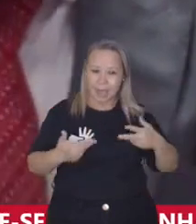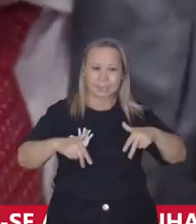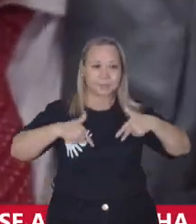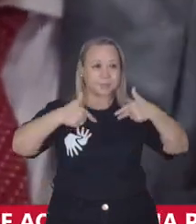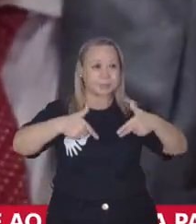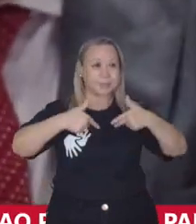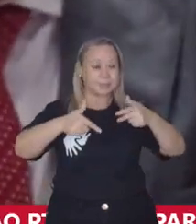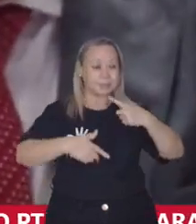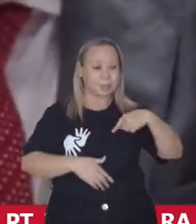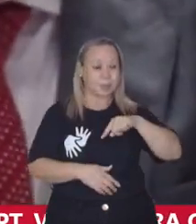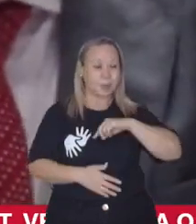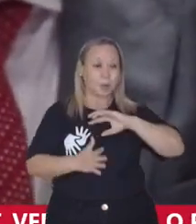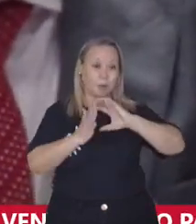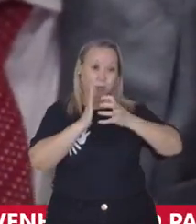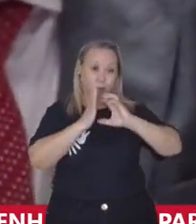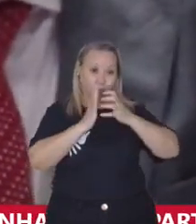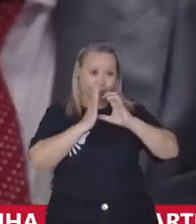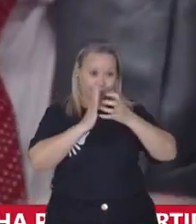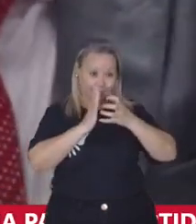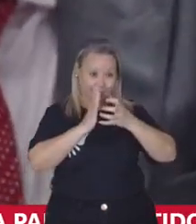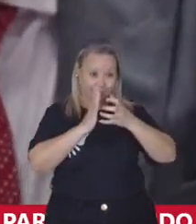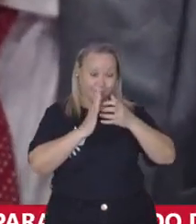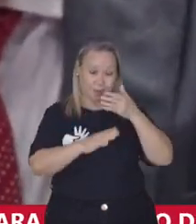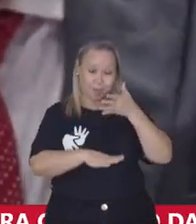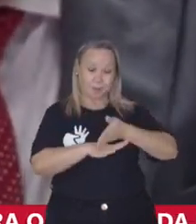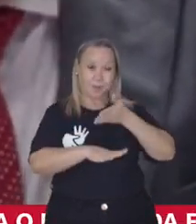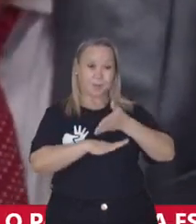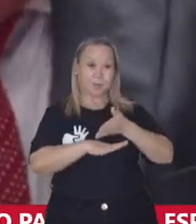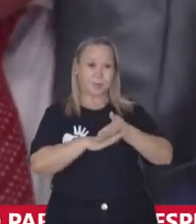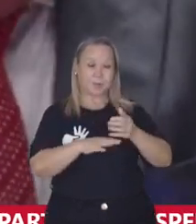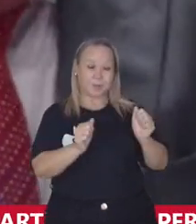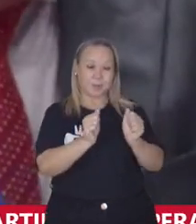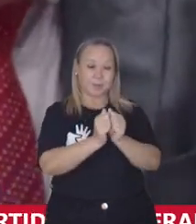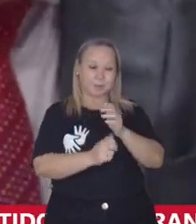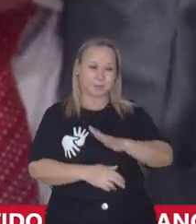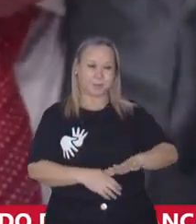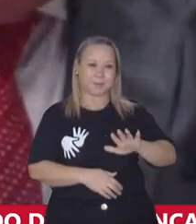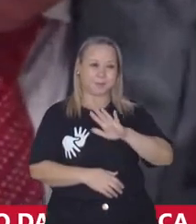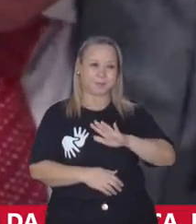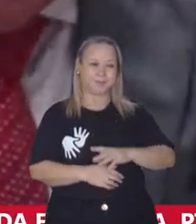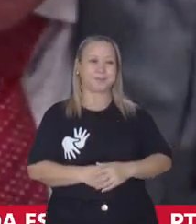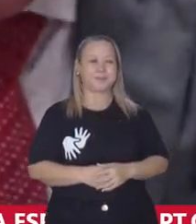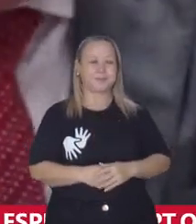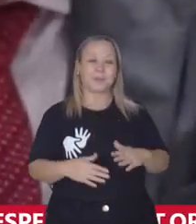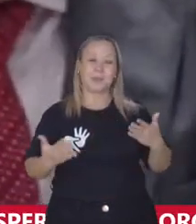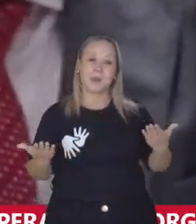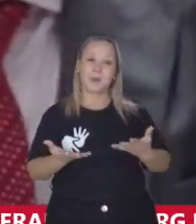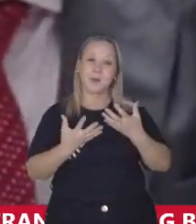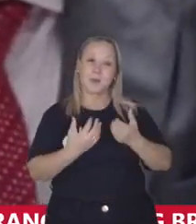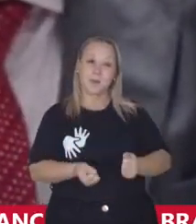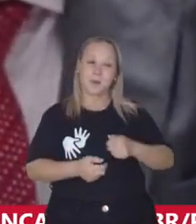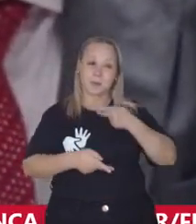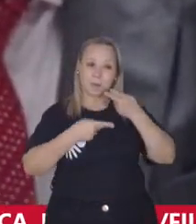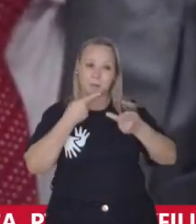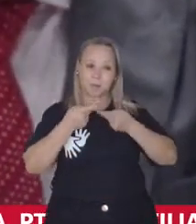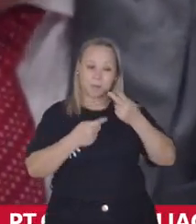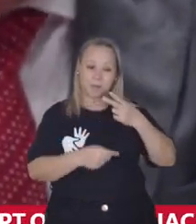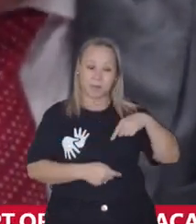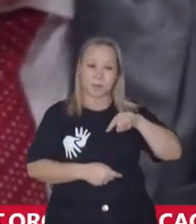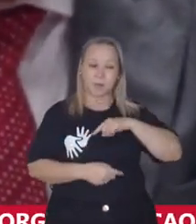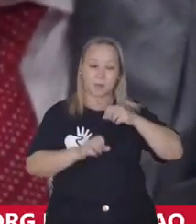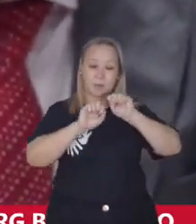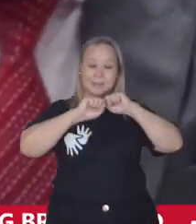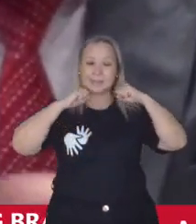militantes do nosso partido para participarem conosco. Hoje nós vamos falar do nosso